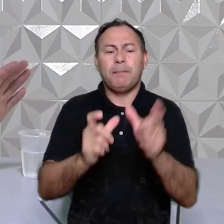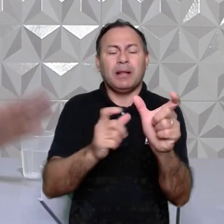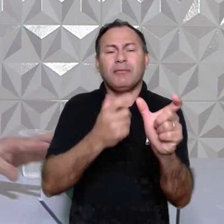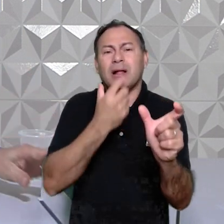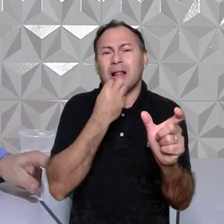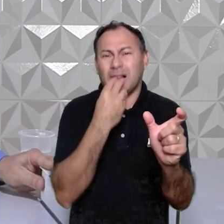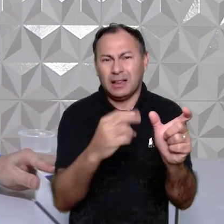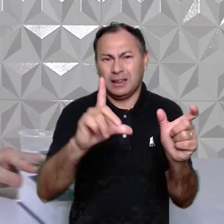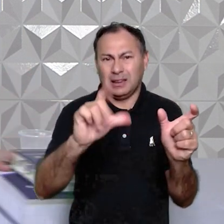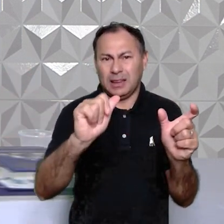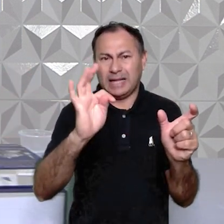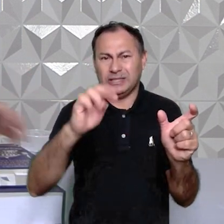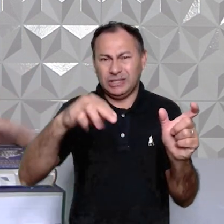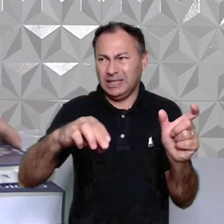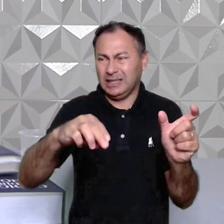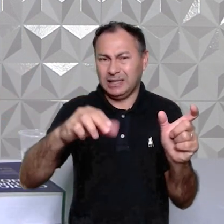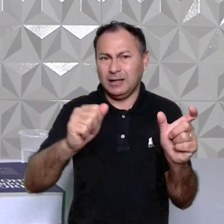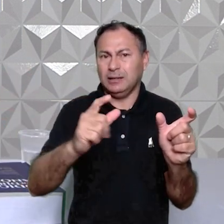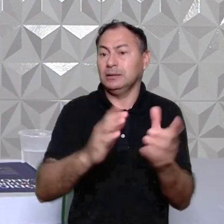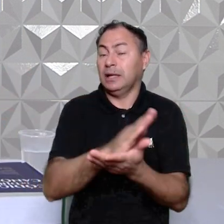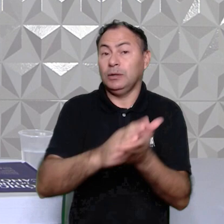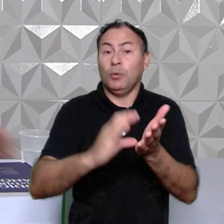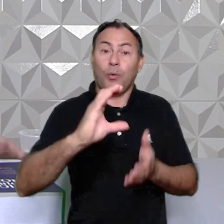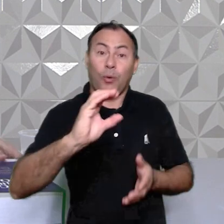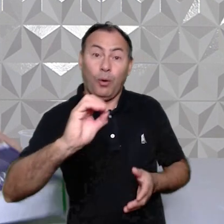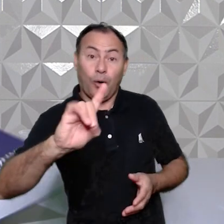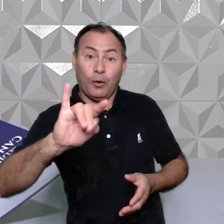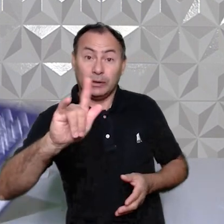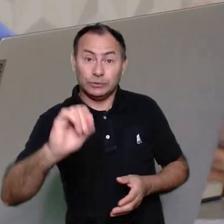que nem o Código Latino,